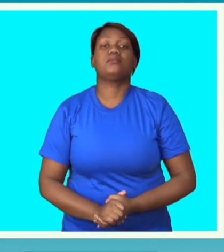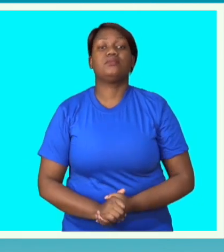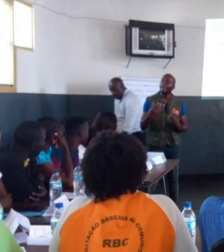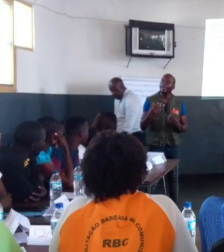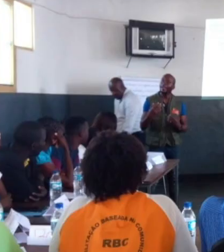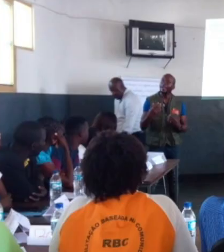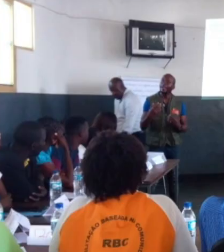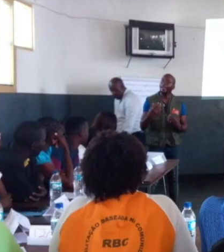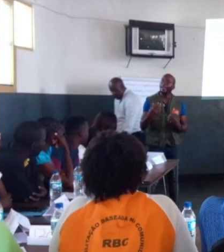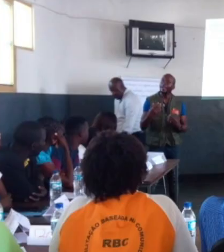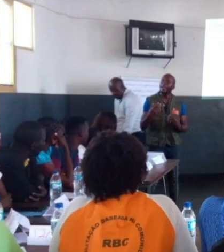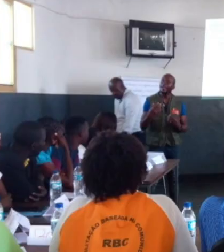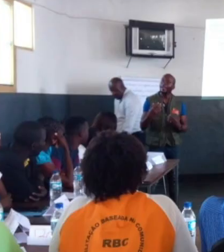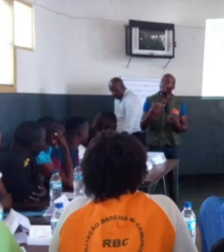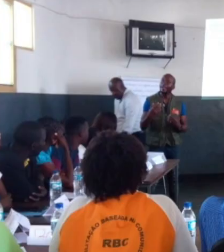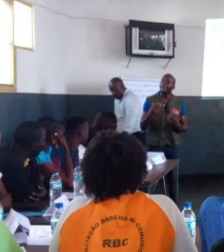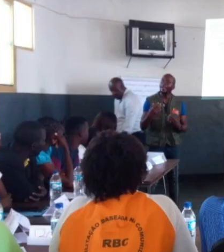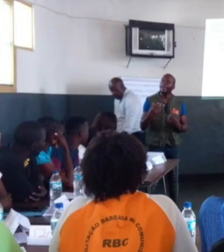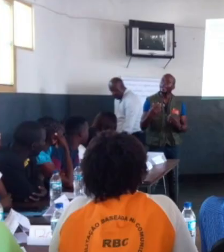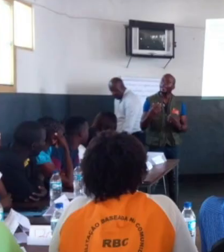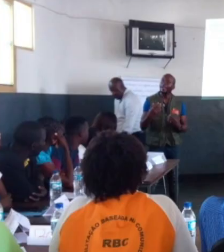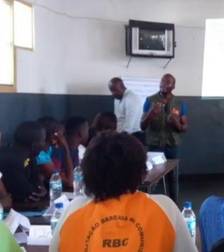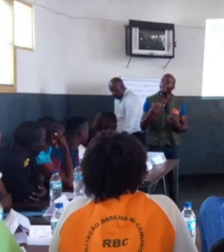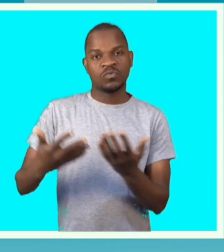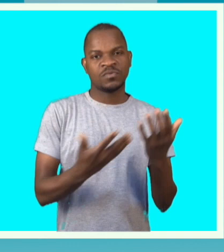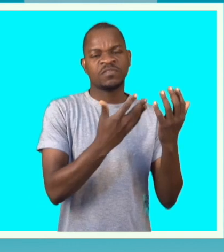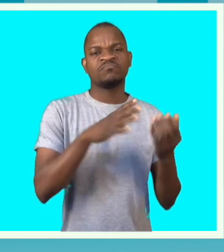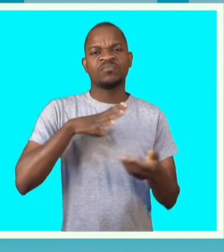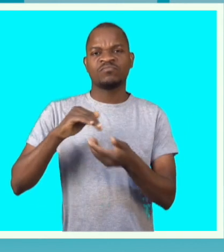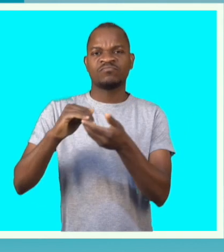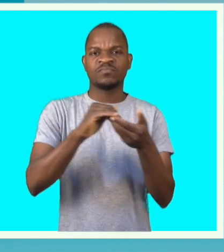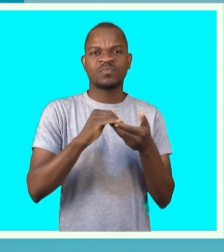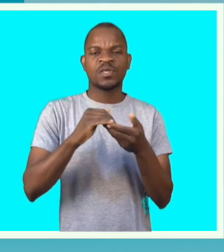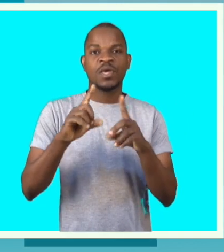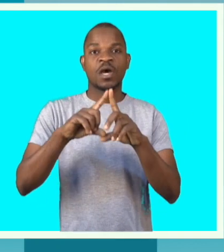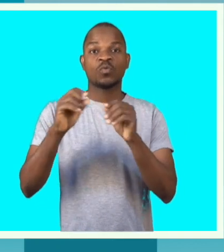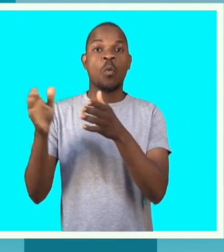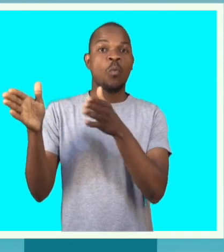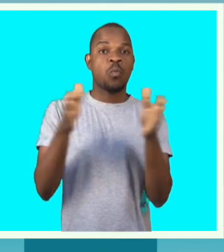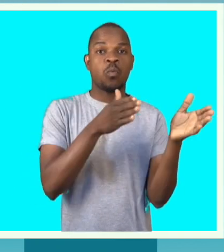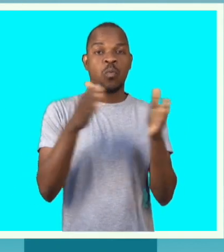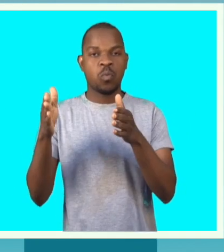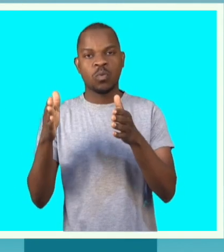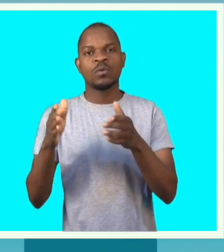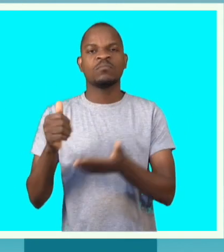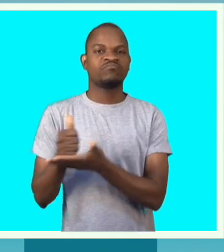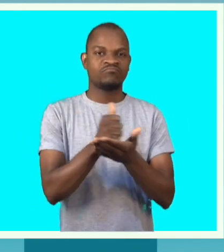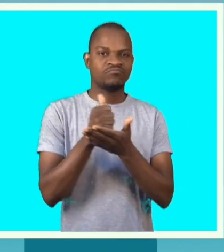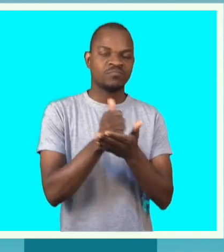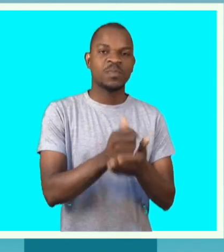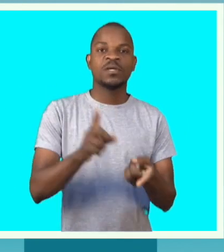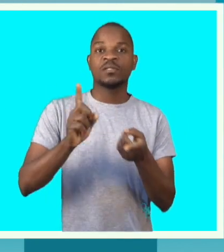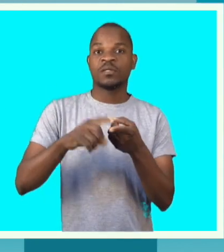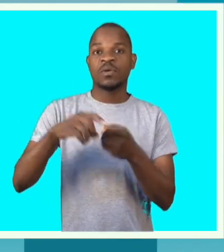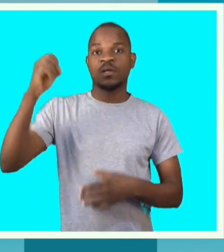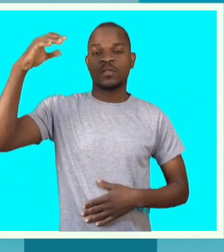O objetivo é garantir a sua reinserção social. A Unicef tem esta parceria no âmbito de emergência, tendo em conta